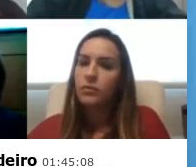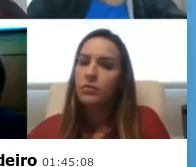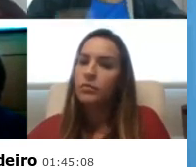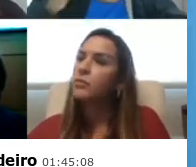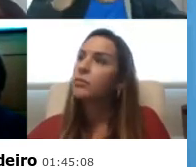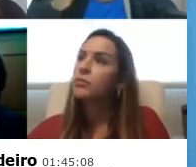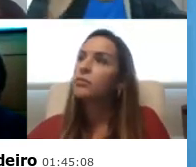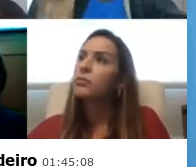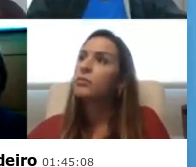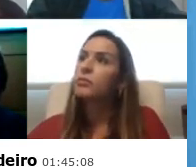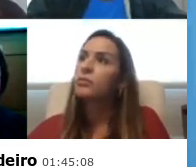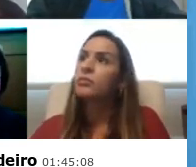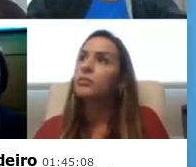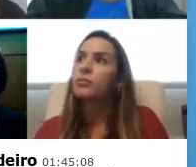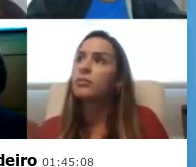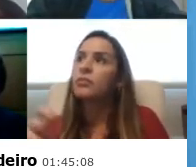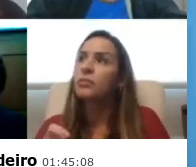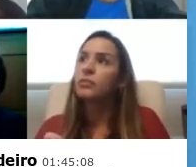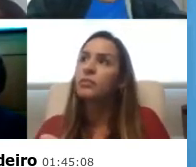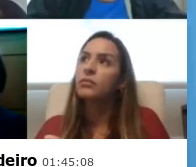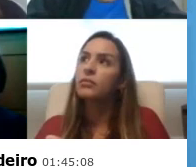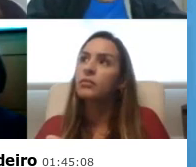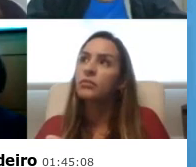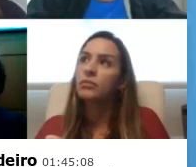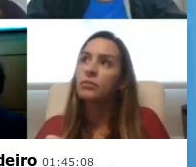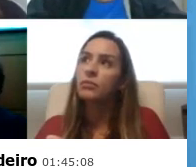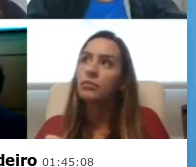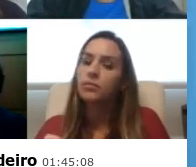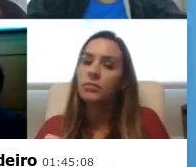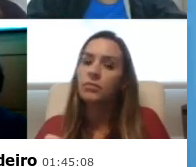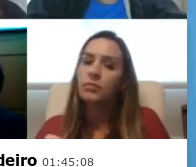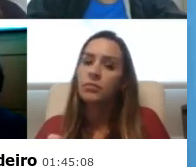agora?